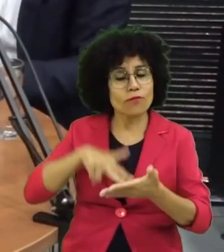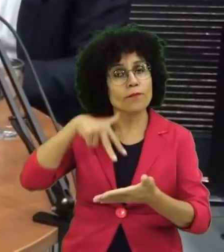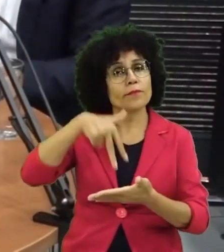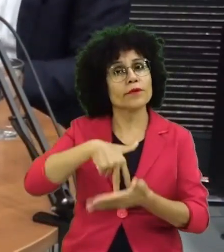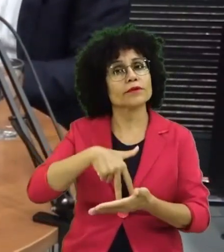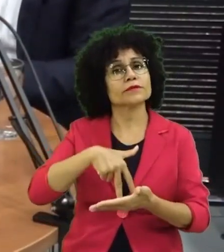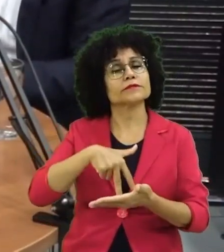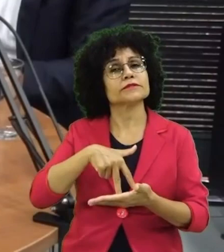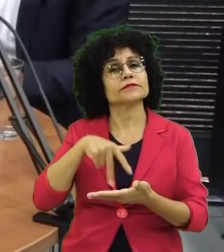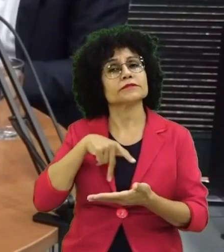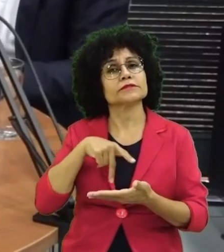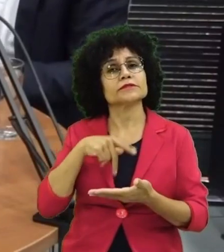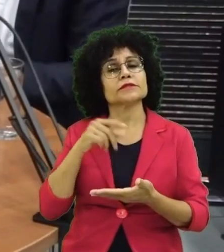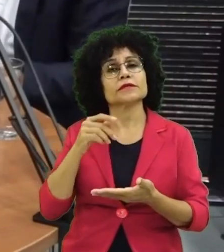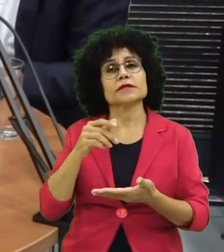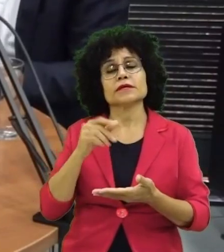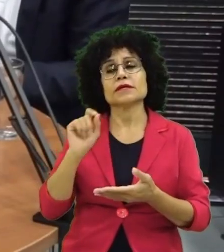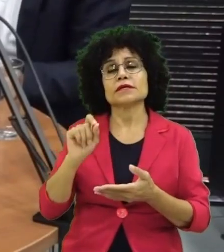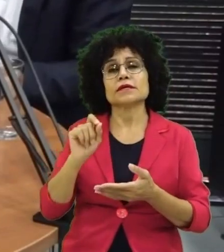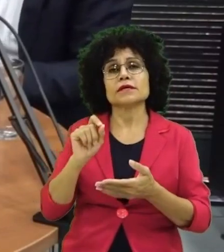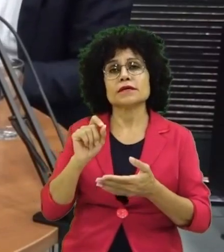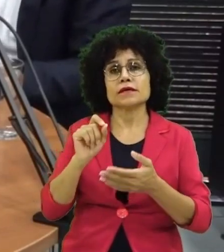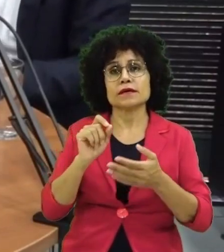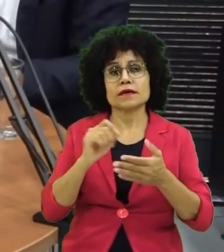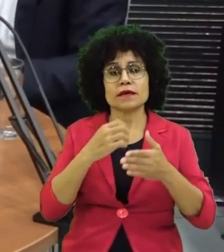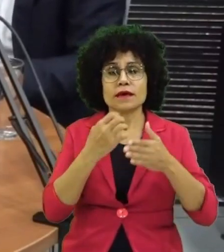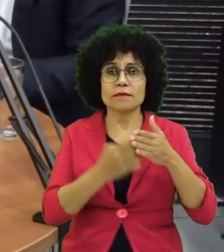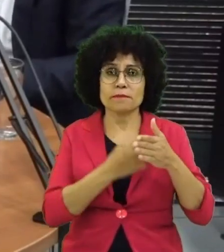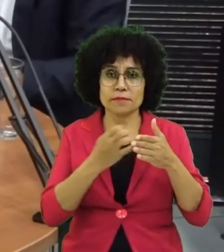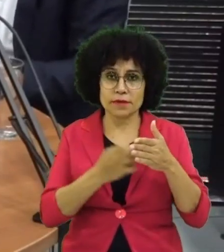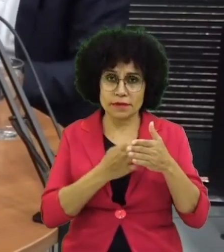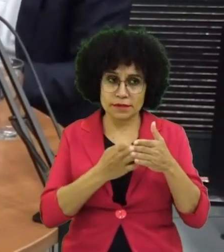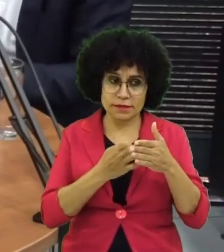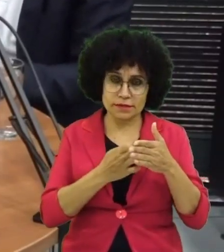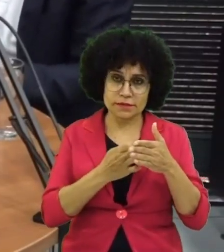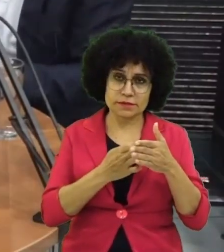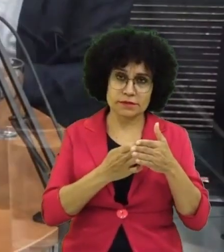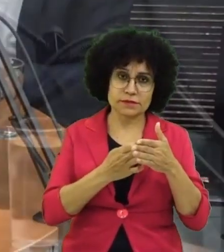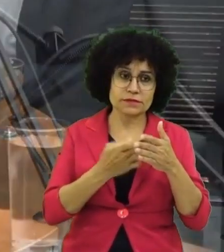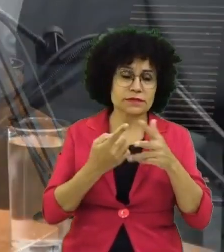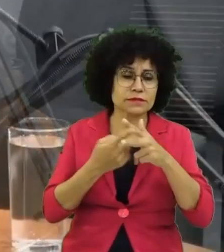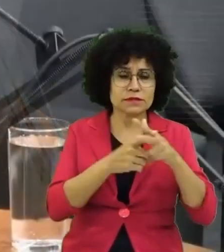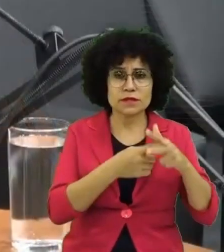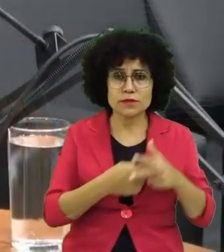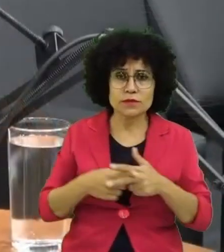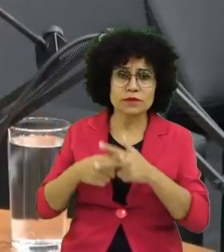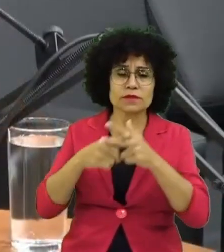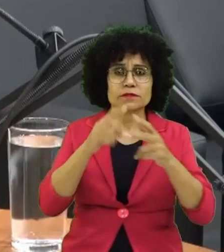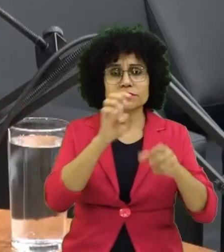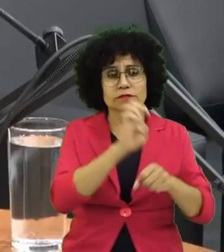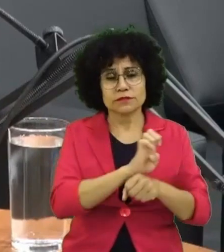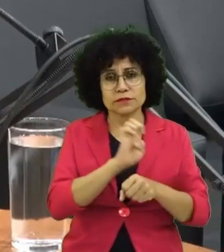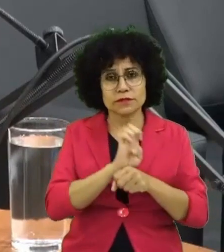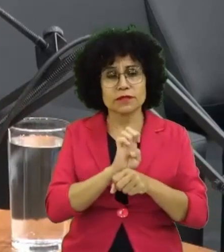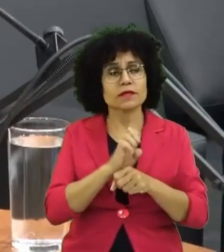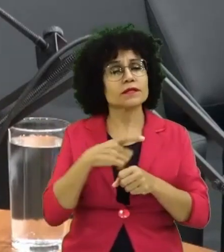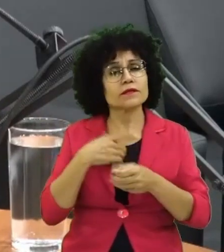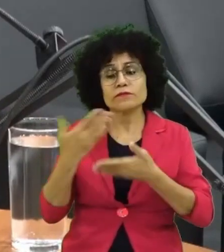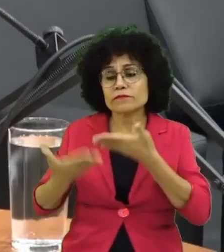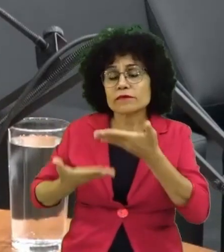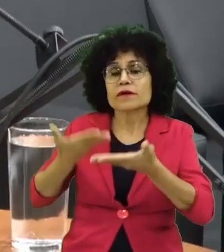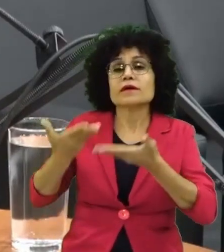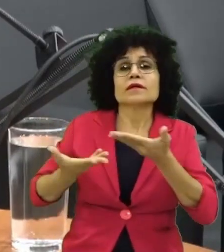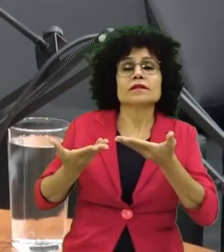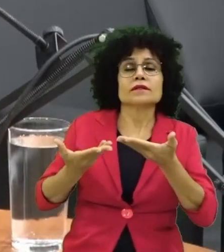protagonista nesse processo, que são as agências reguladoras, que vai ser a AGER, né? agência reguladora do Estado, que vai também tratar das questões